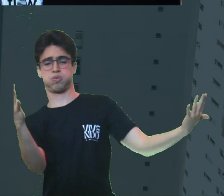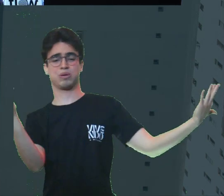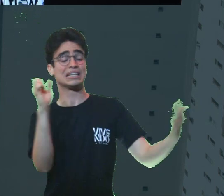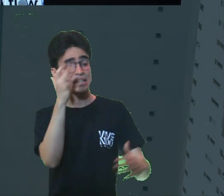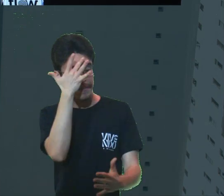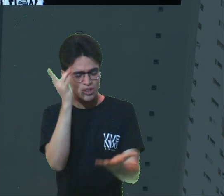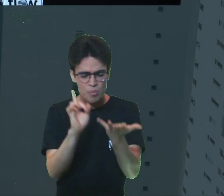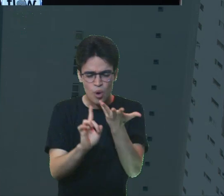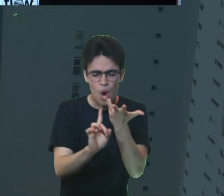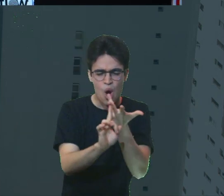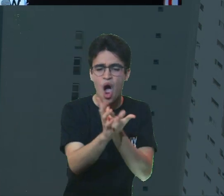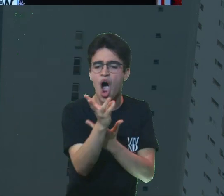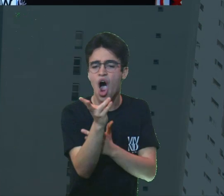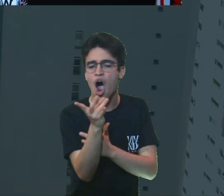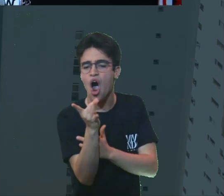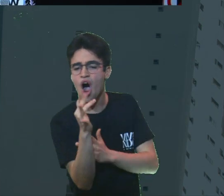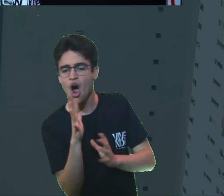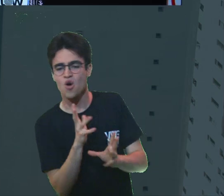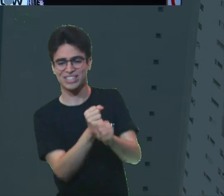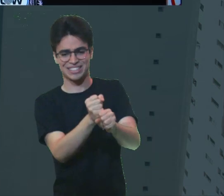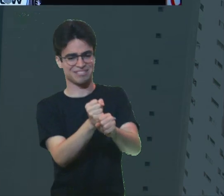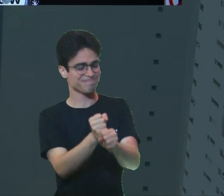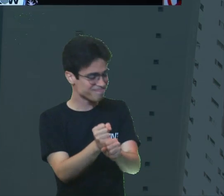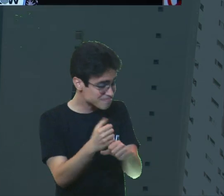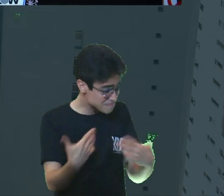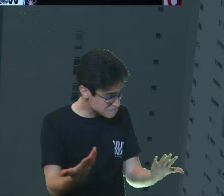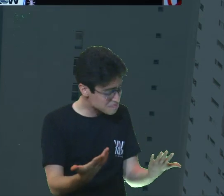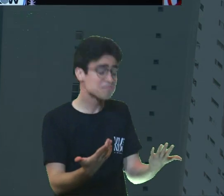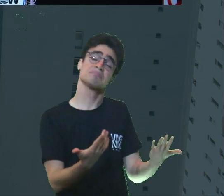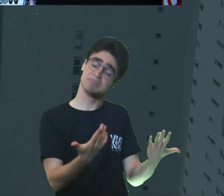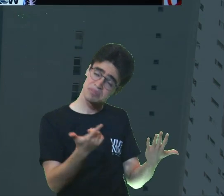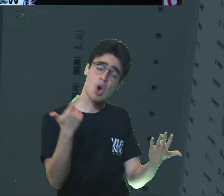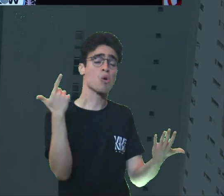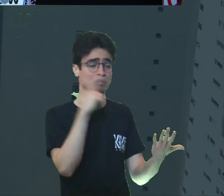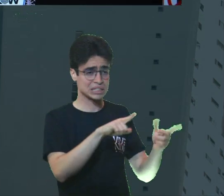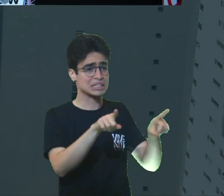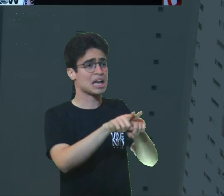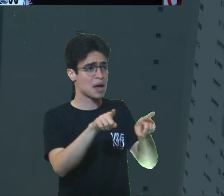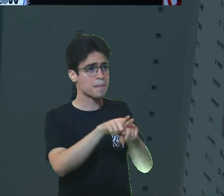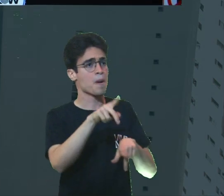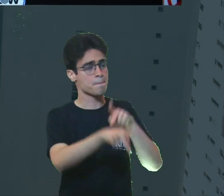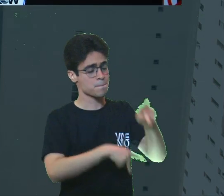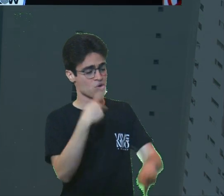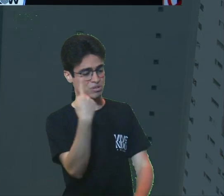puder contar o pó da terra, então se contará também a sua descendência.